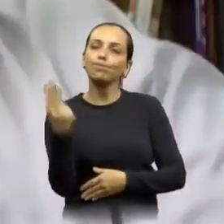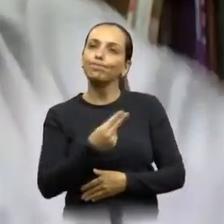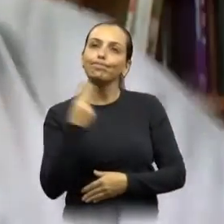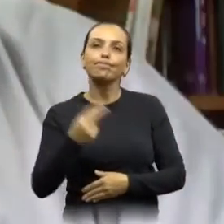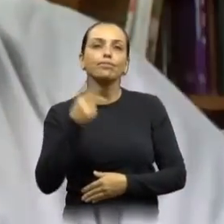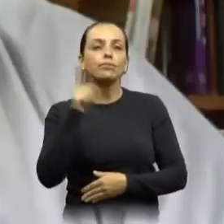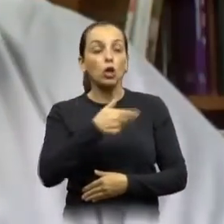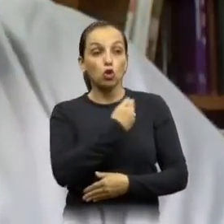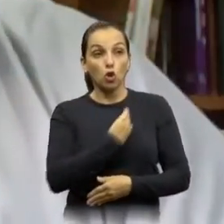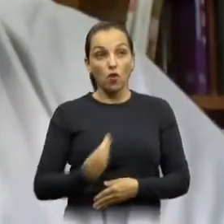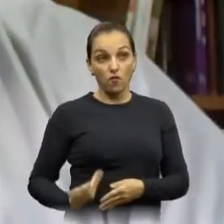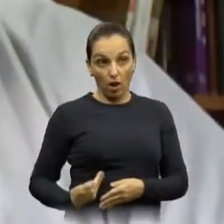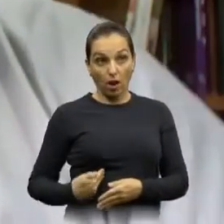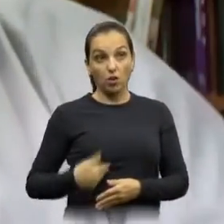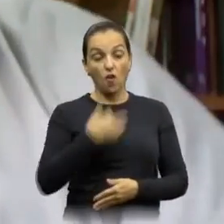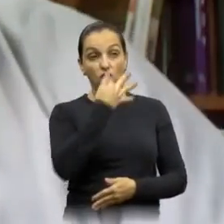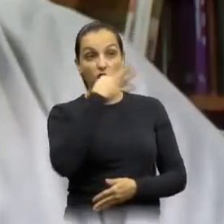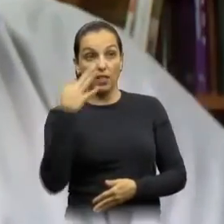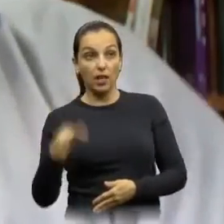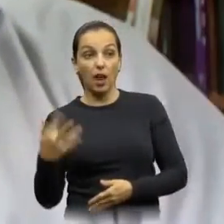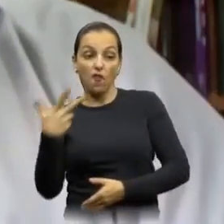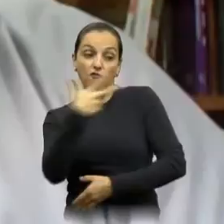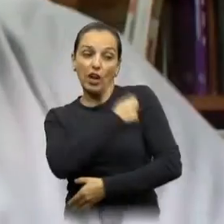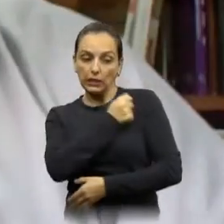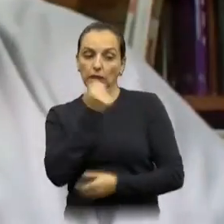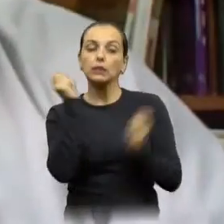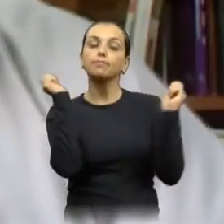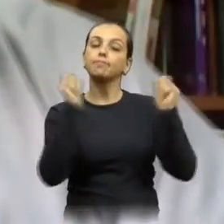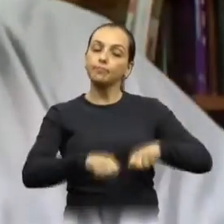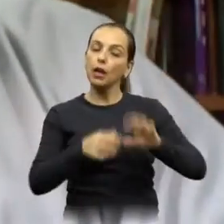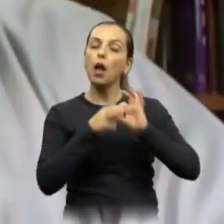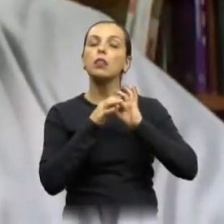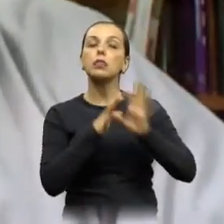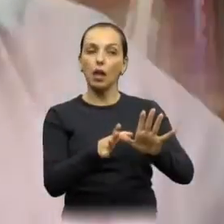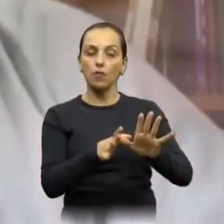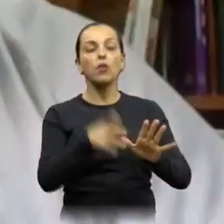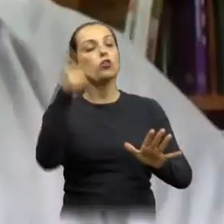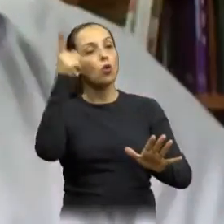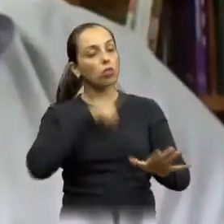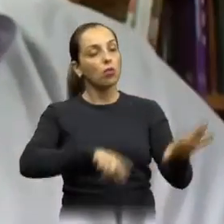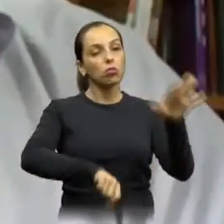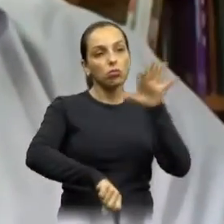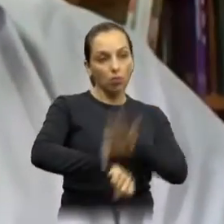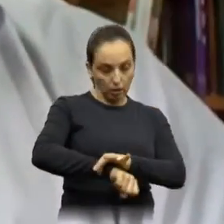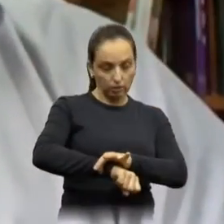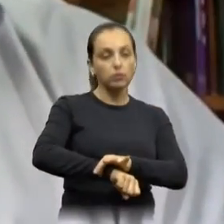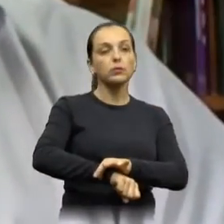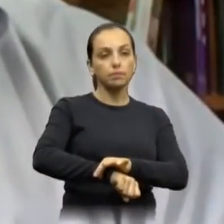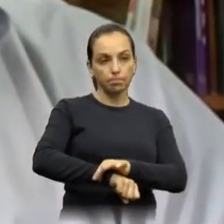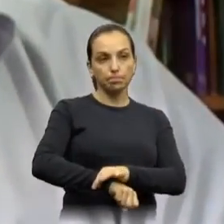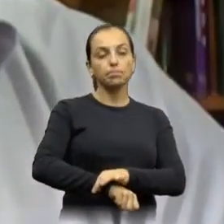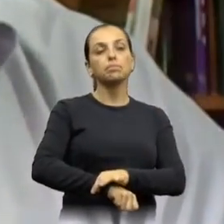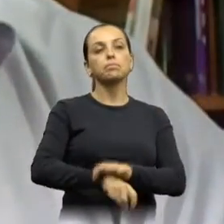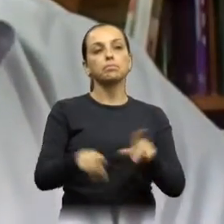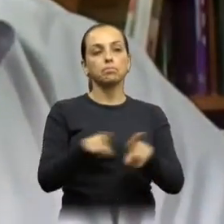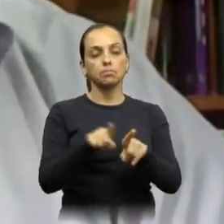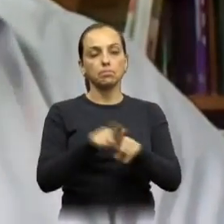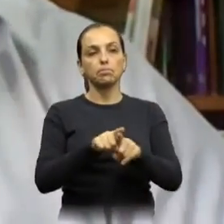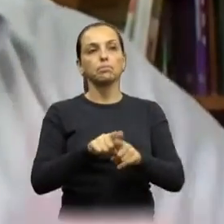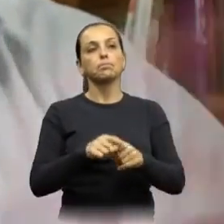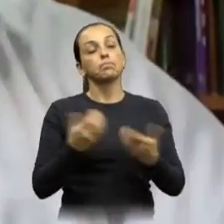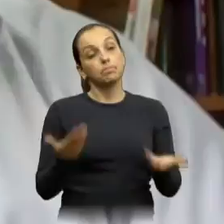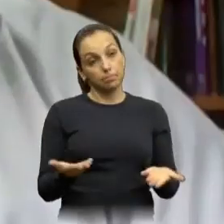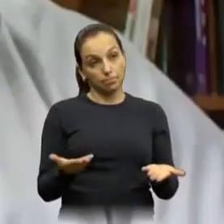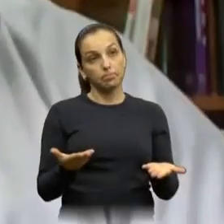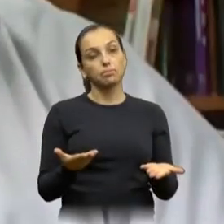federal disponibilize as vacinas para essa população, né, para que a gente consiga garantir que esses profissionais sejam imunizados, tá